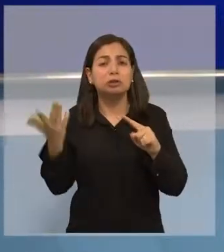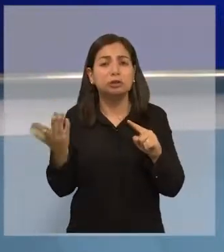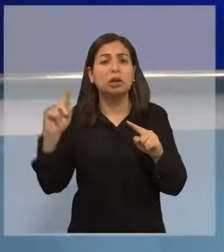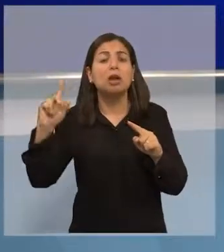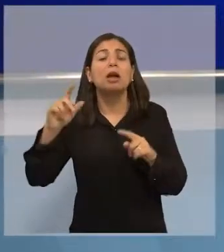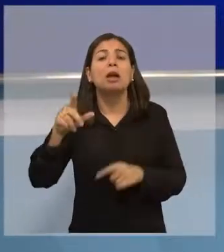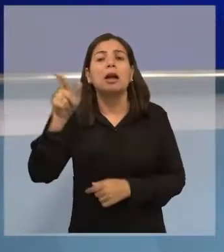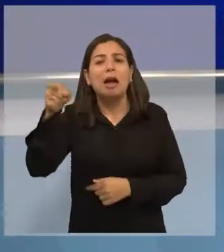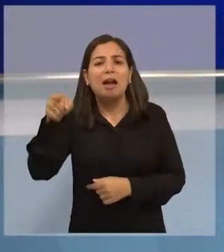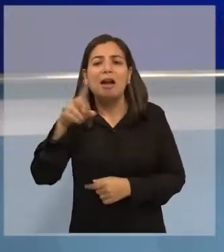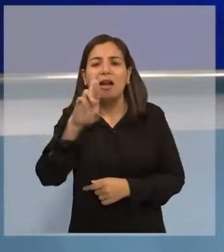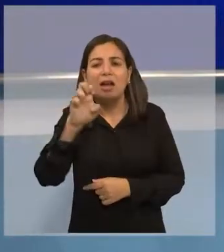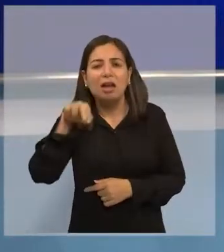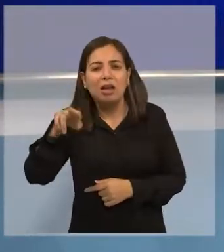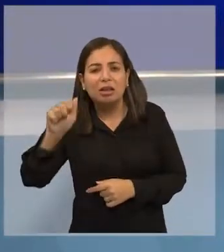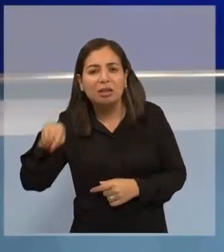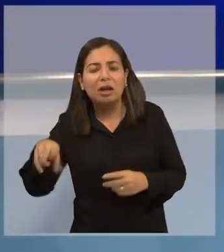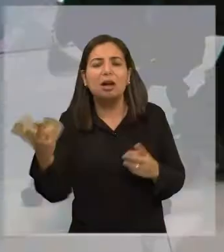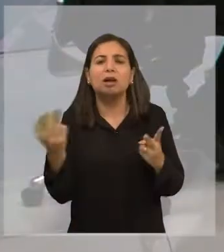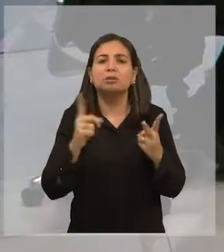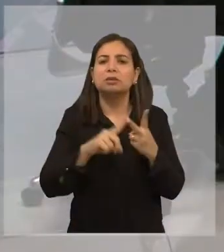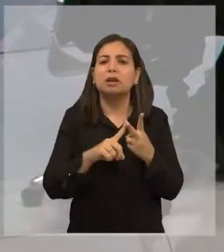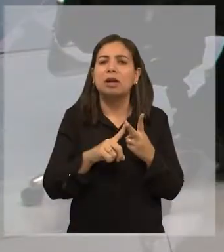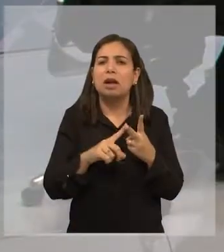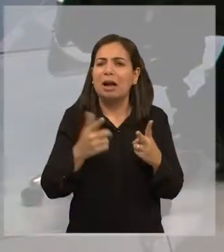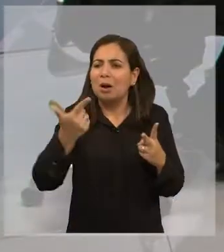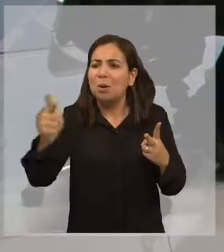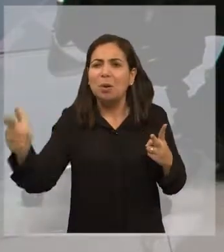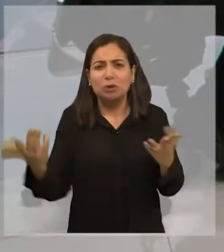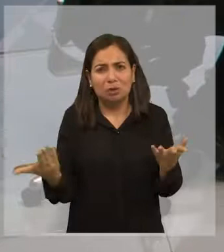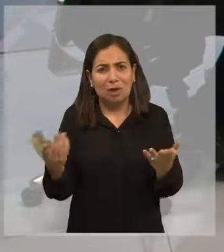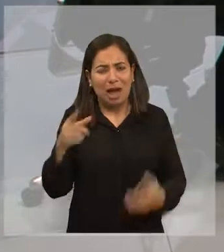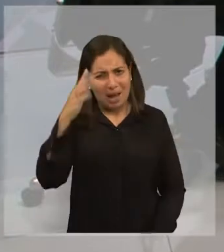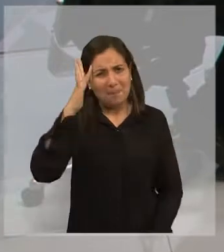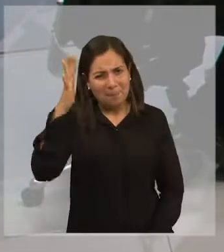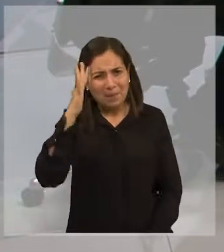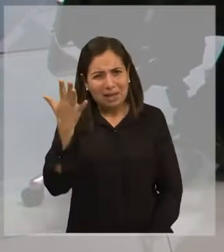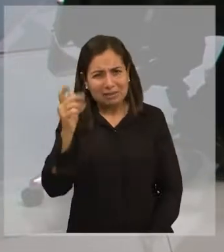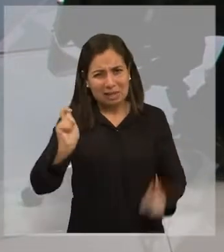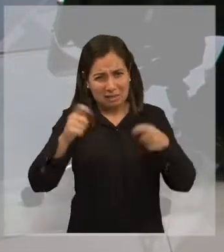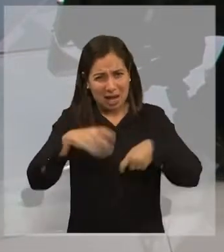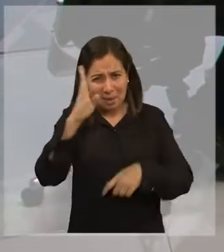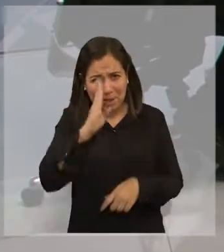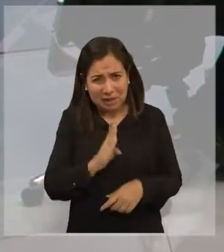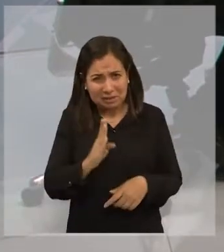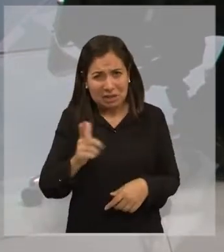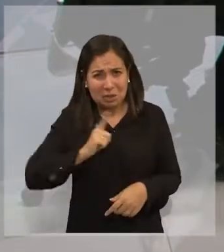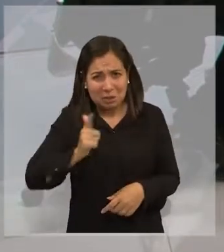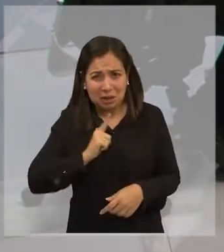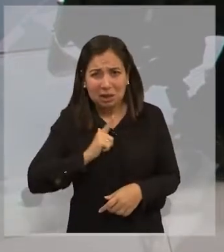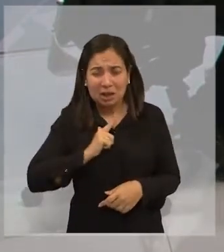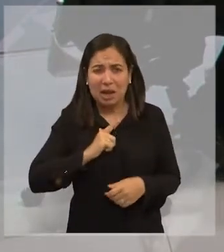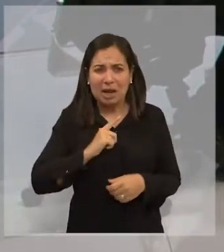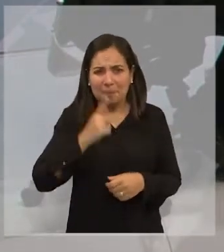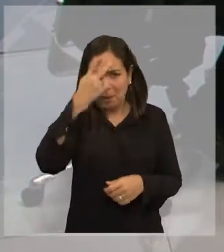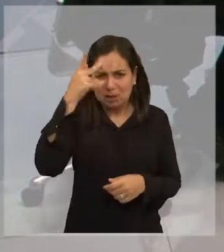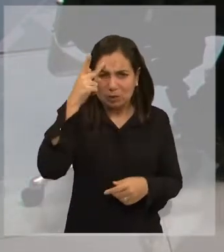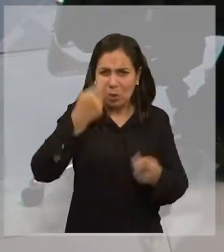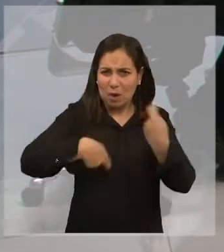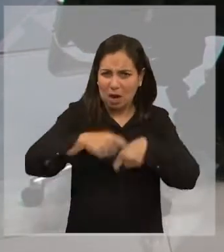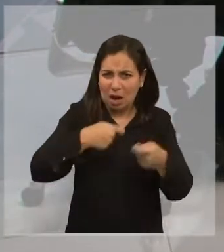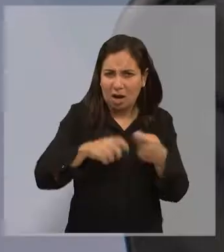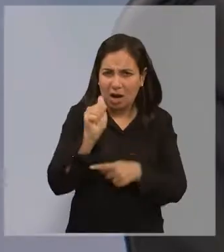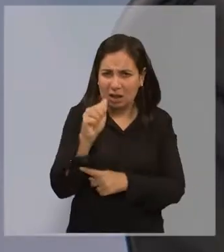Renan Calheiros foi ministro da Justiça. Aí você quer que um país desse chegue num lugar saudável, sob o ponto de vista de equilíbrio fiscal?